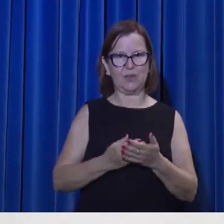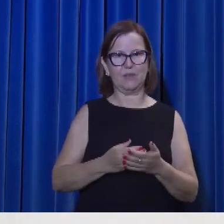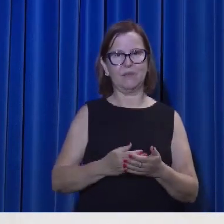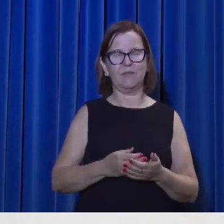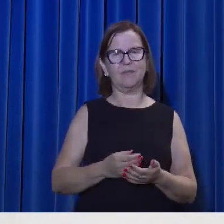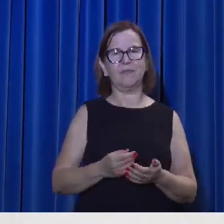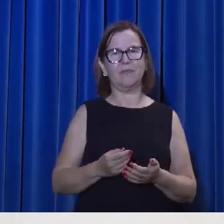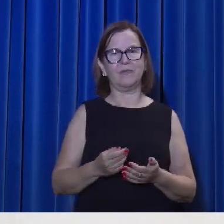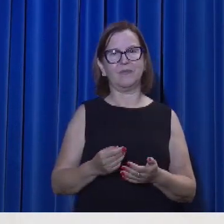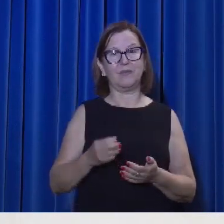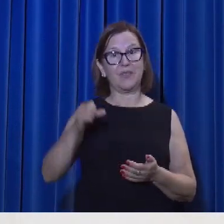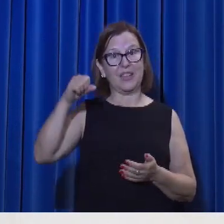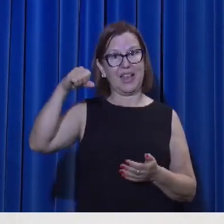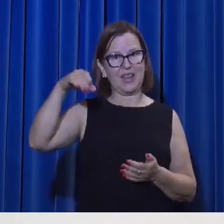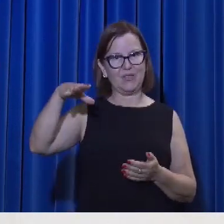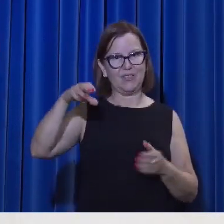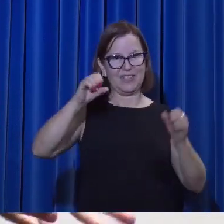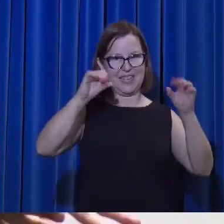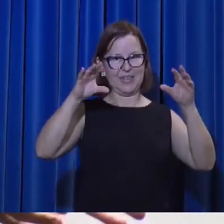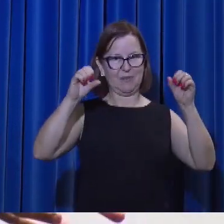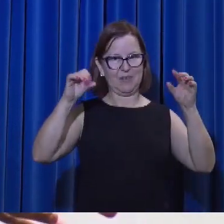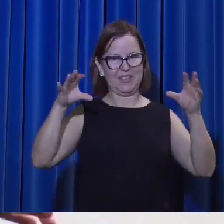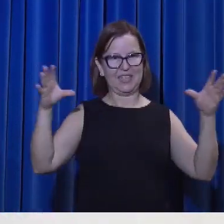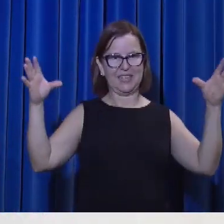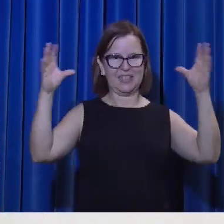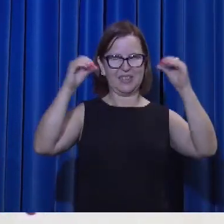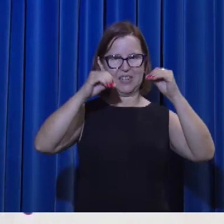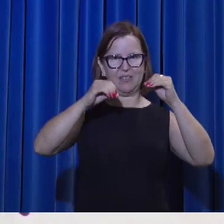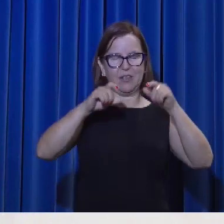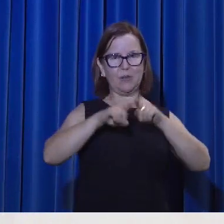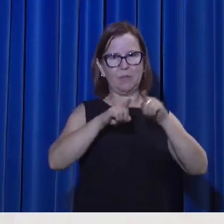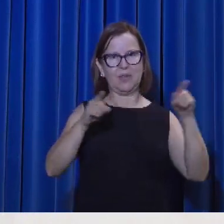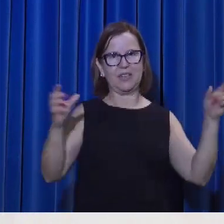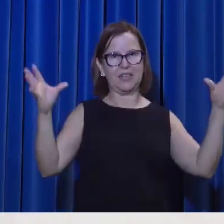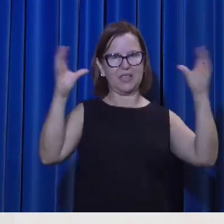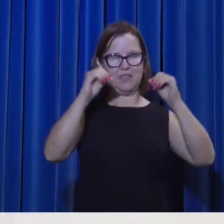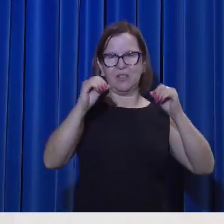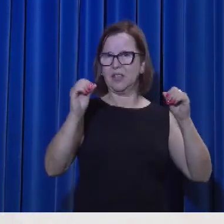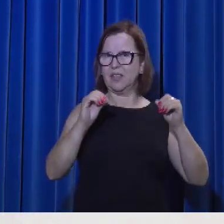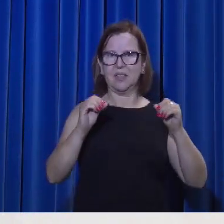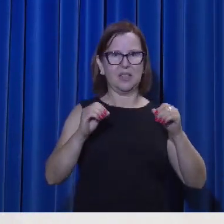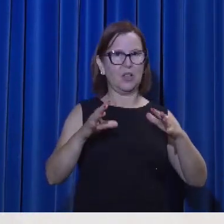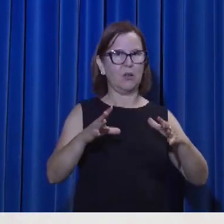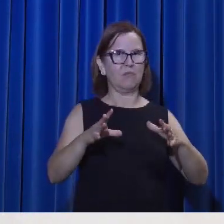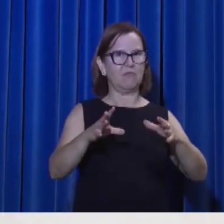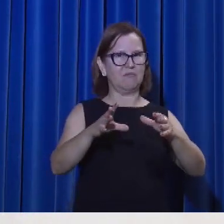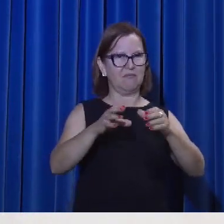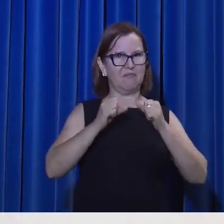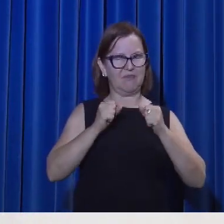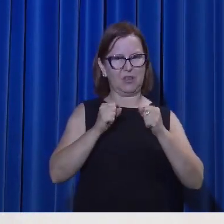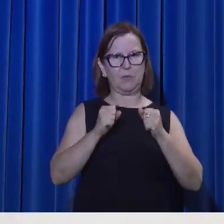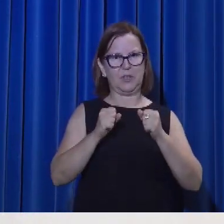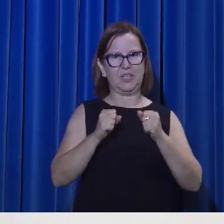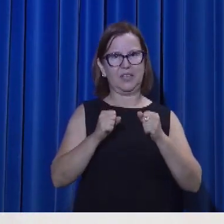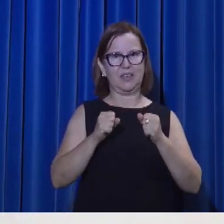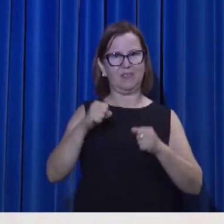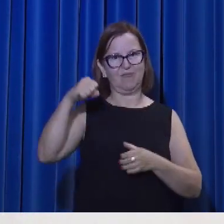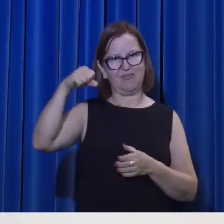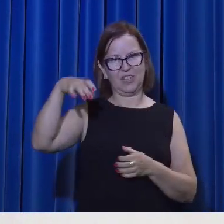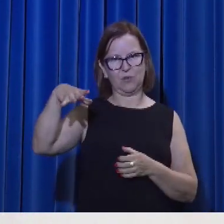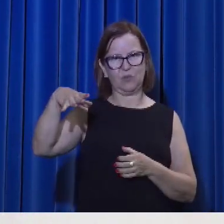seguinte: a luz resplandece nas trevas, mas as trevas não tomaram posse dela.